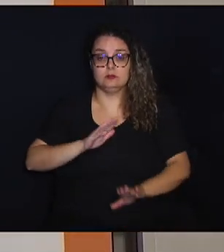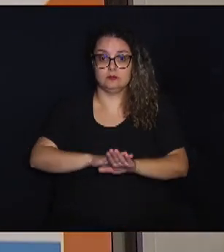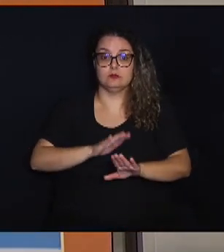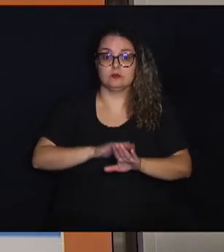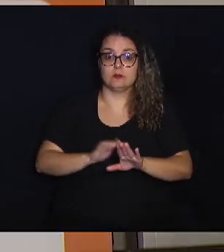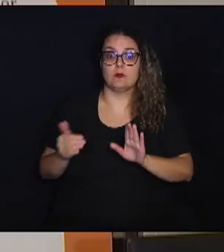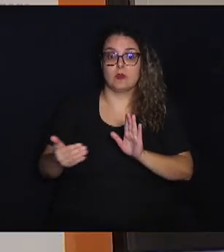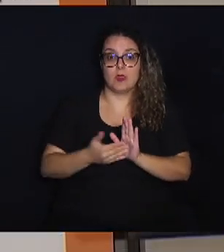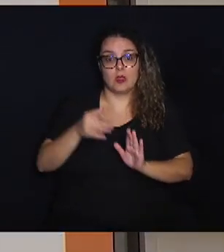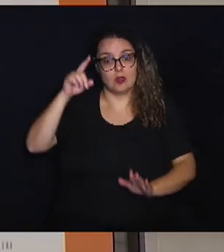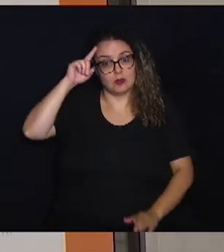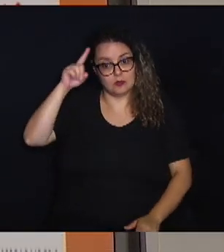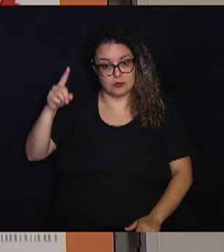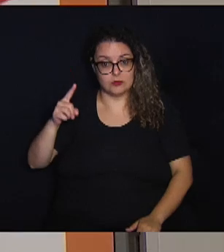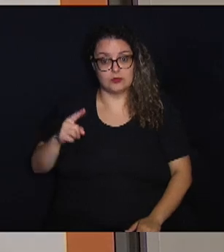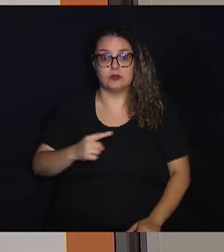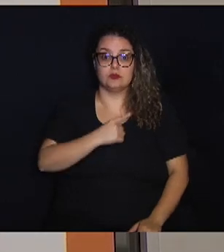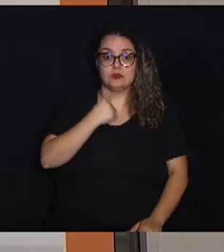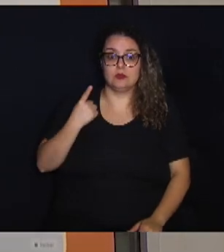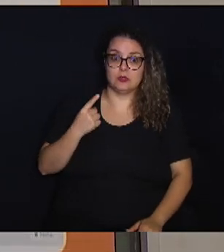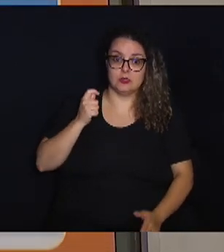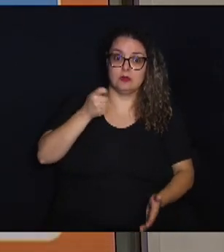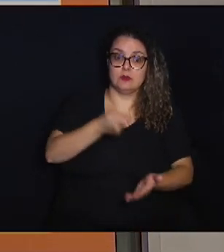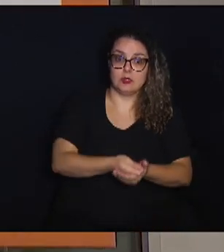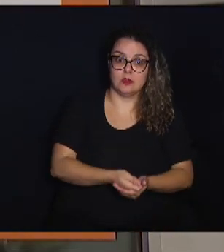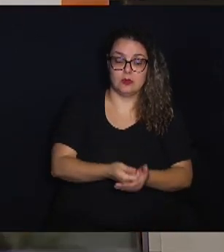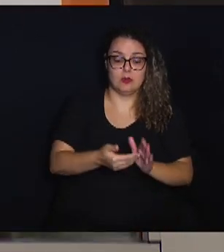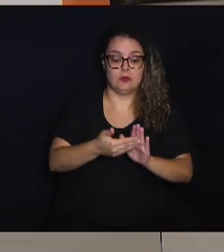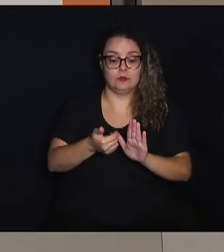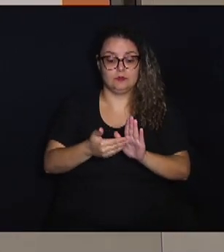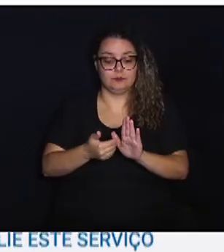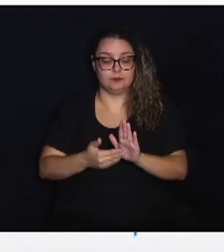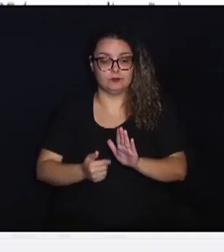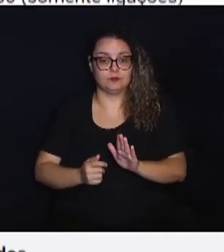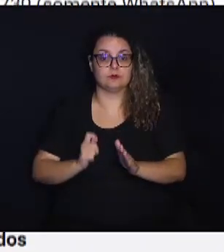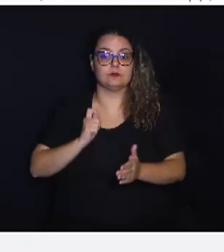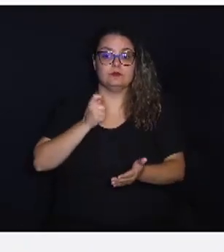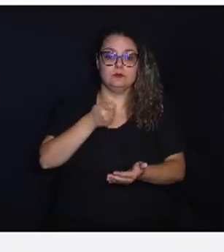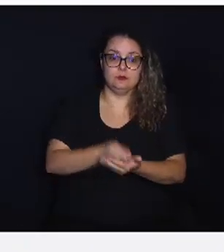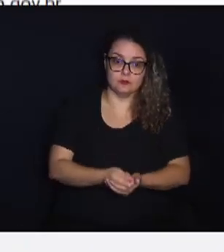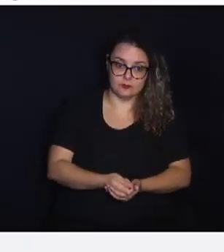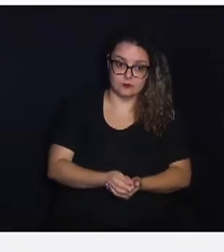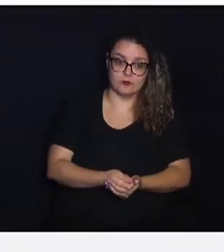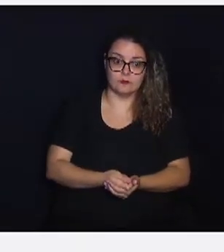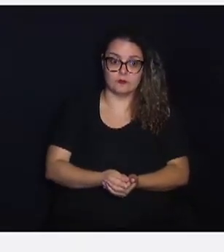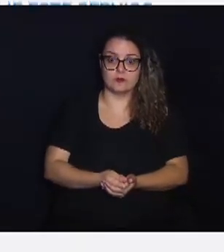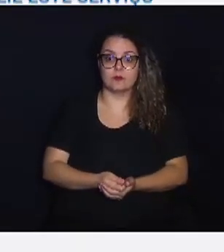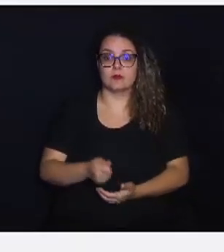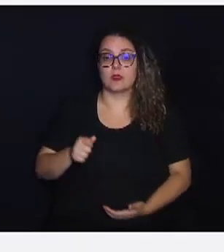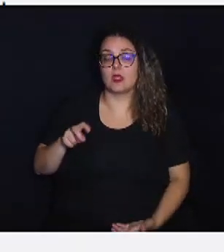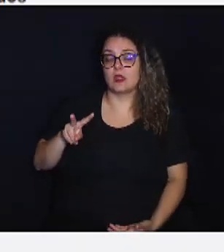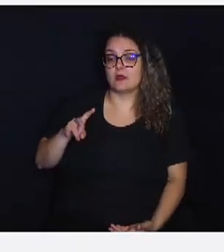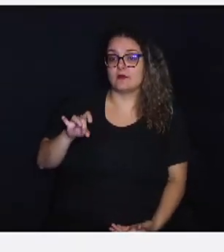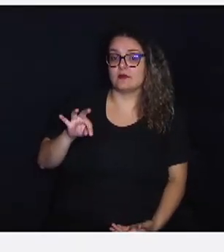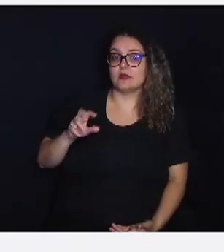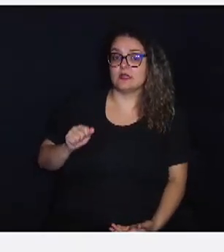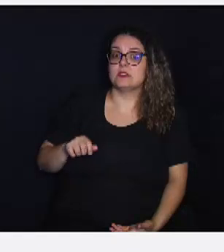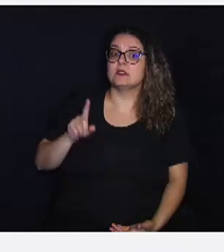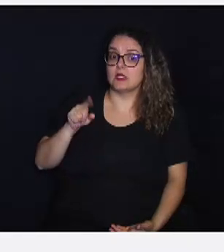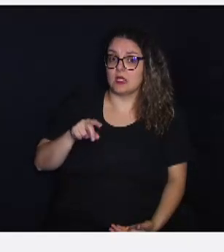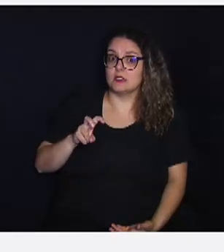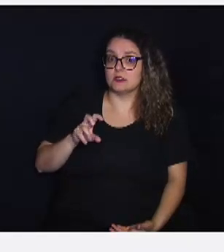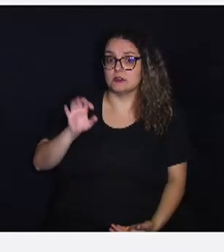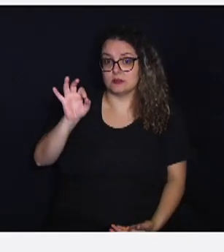a data do vencimento da parcela. O desconto para os contribuintes que optarem pelo pagamento à vista é de 5%.